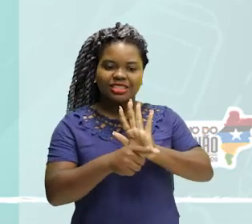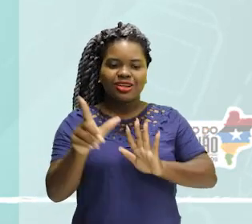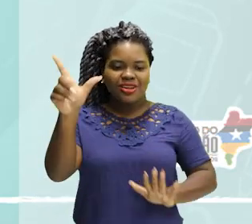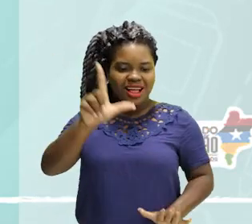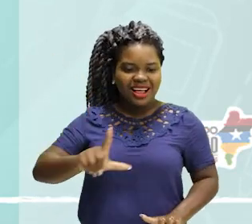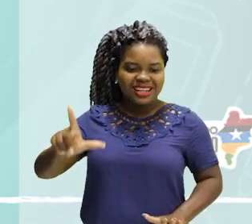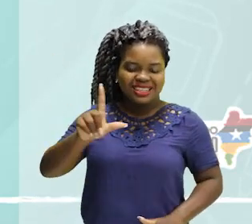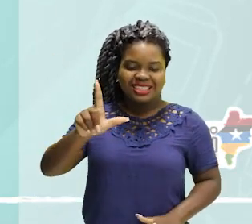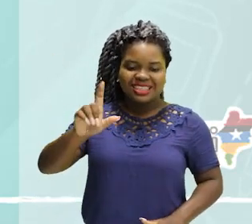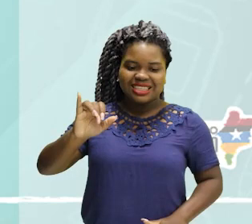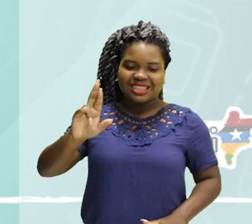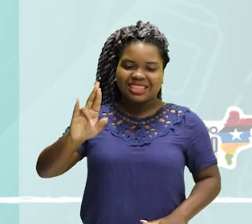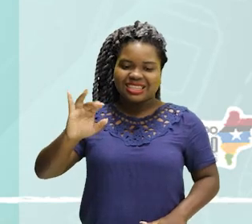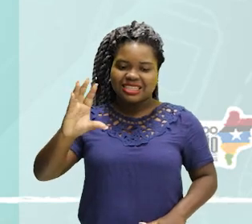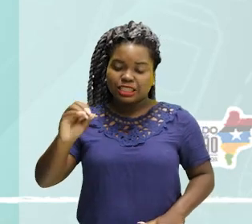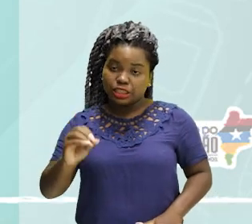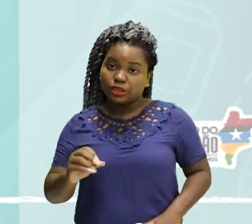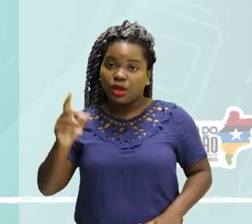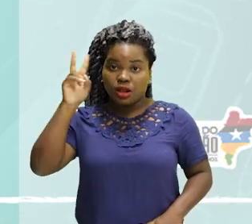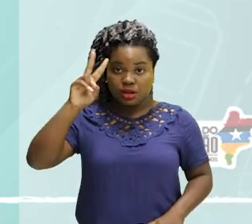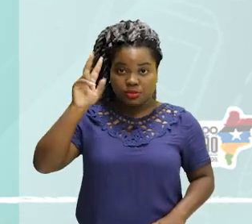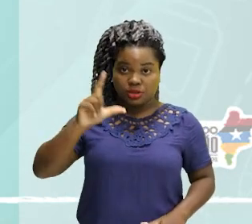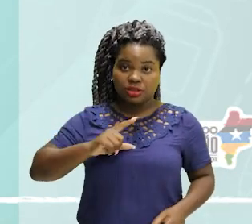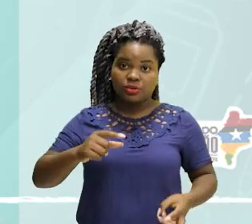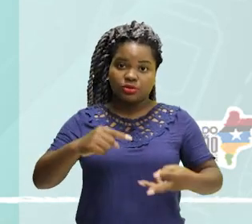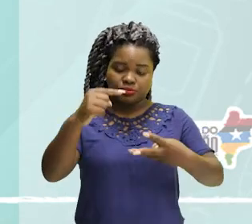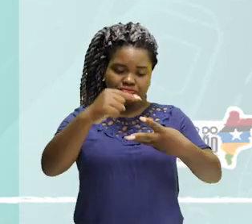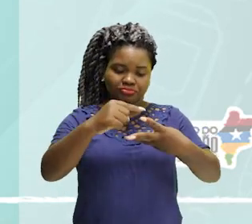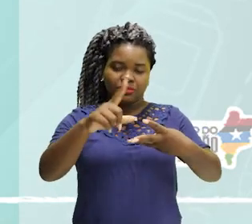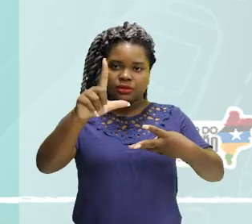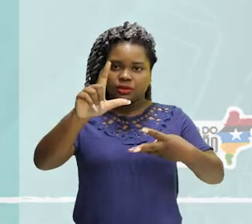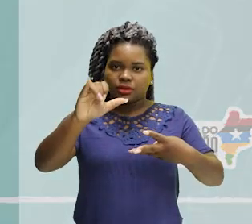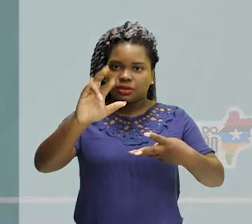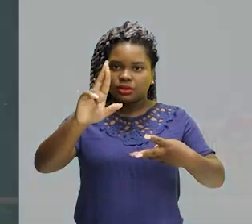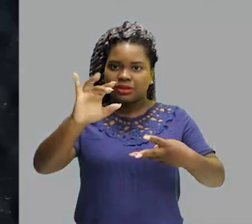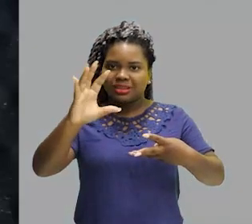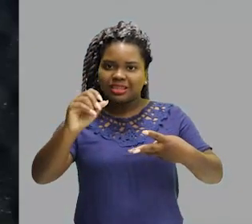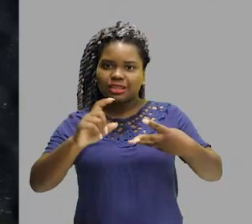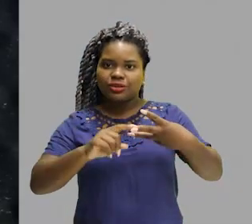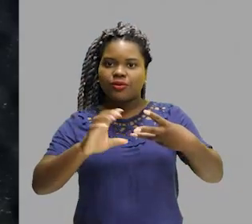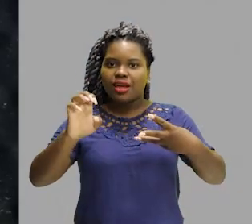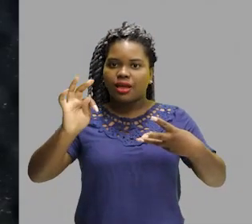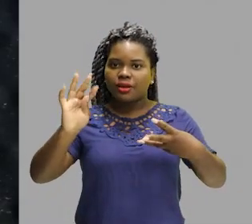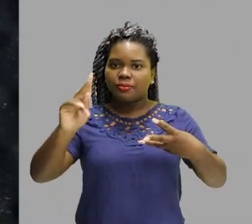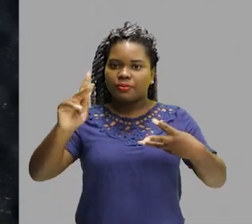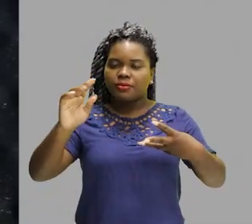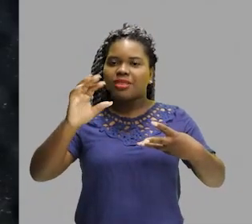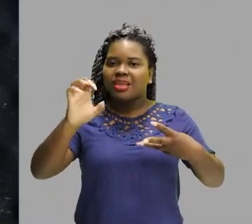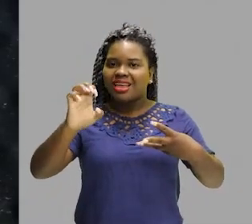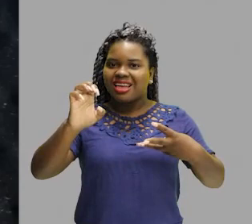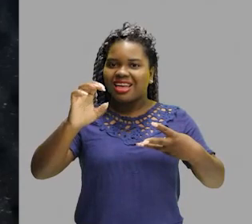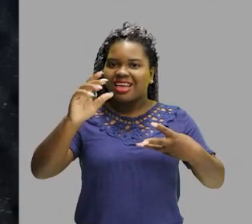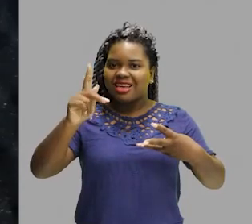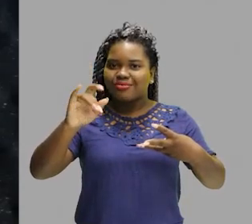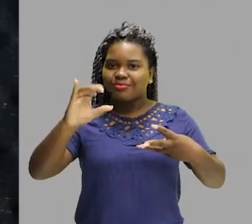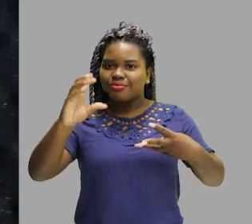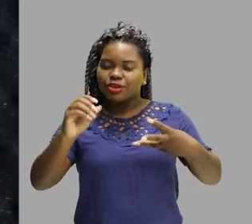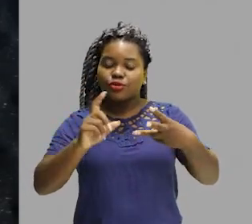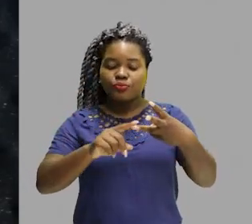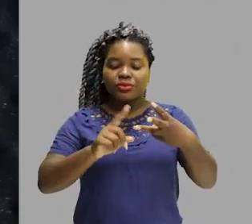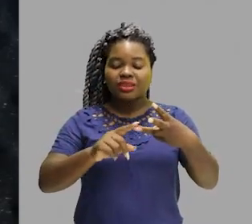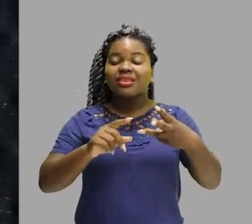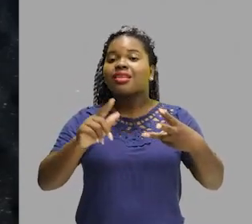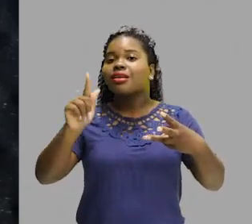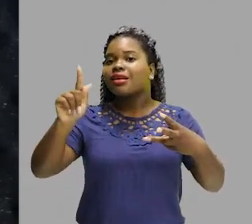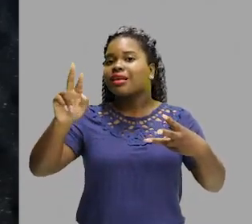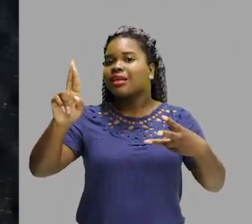temos o gênero lírico, nós temos o gênero épico, que são as narrativas, as epopeias, e o gênero dramático, que é aquele texto que é